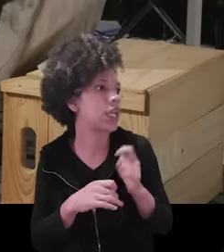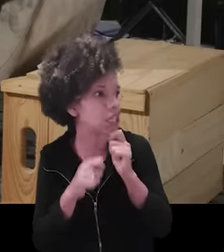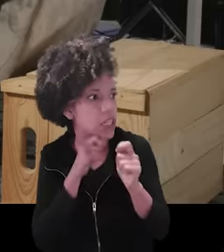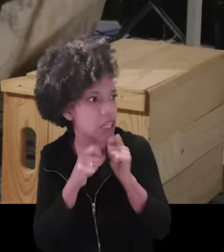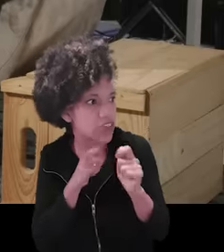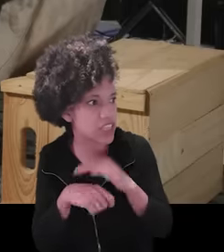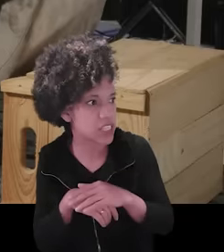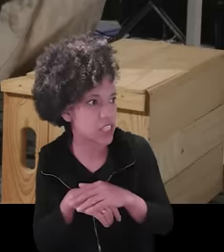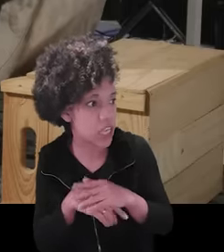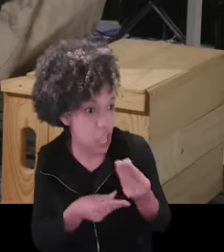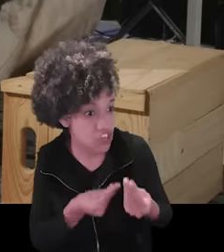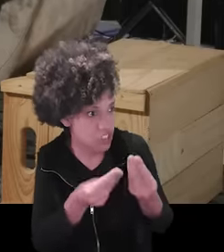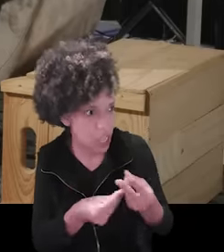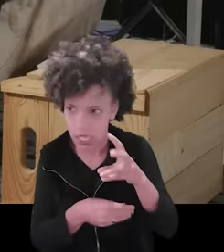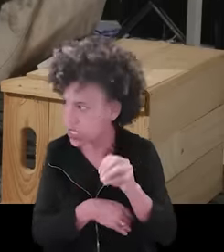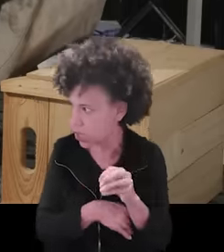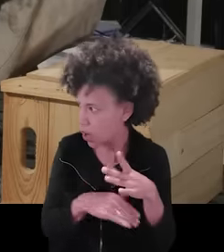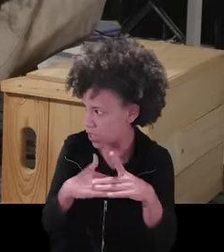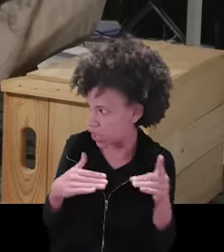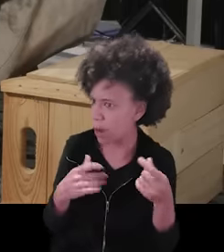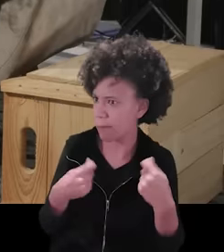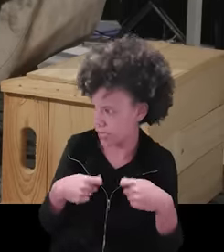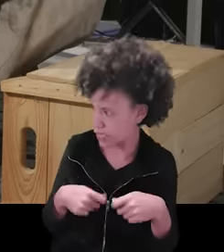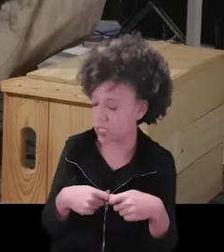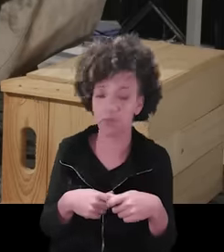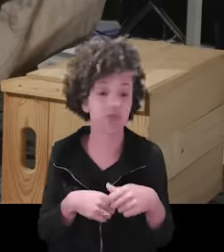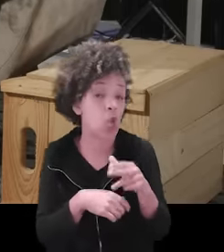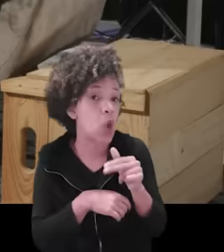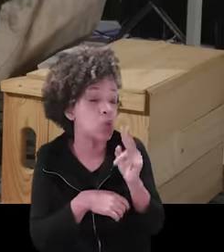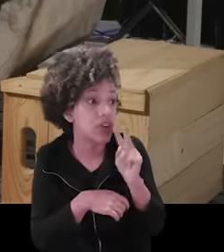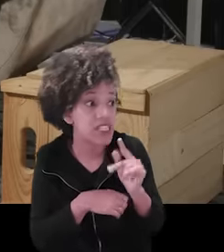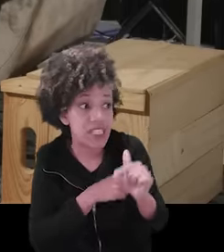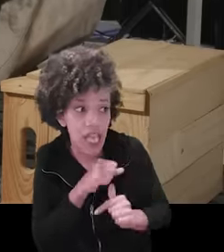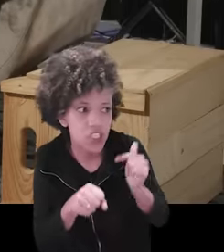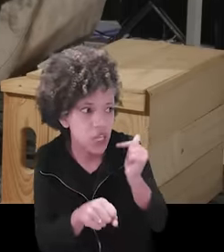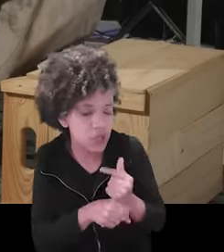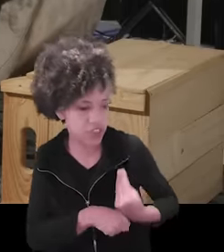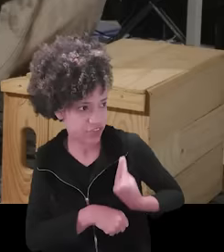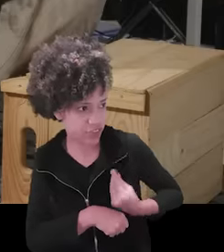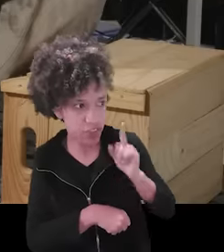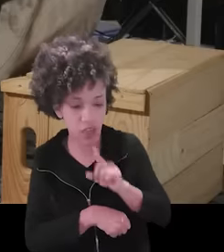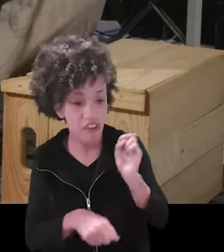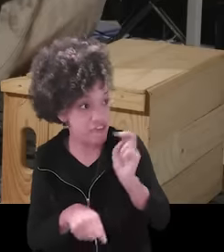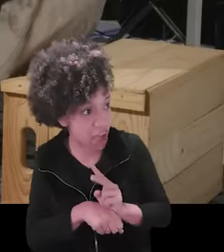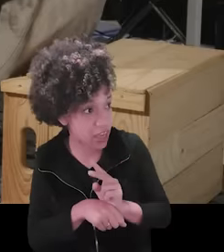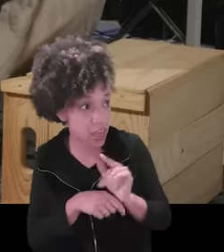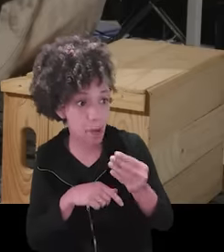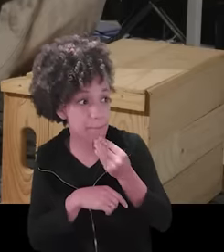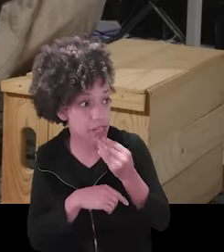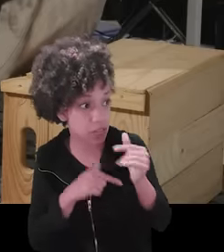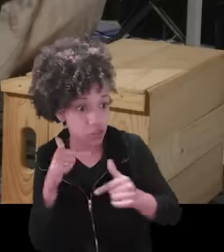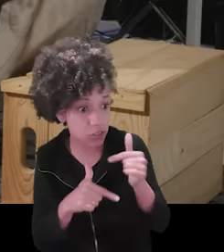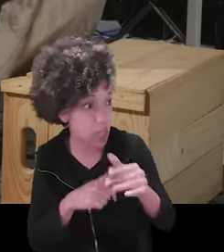entrevista Caraca eles estão precisando mesmo então eu nunca vi sete anos vaga de